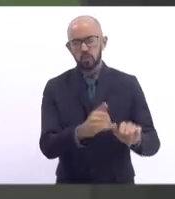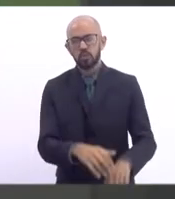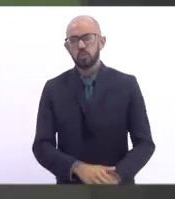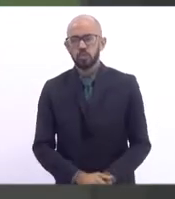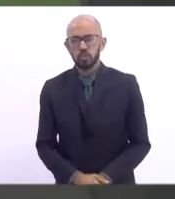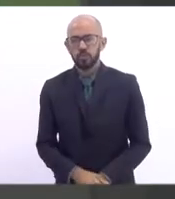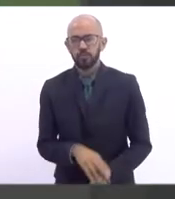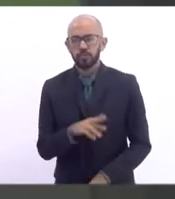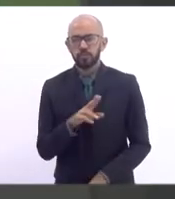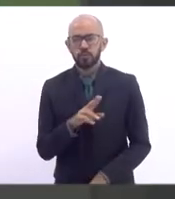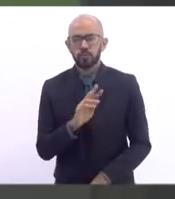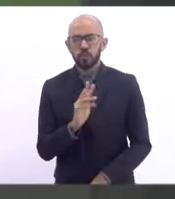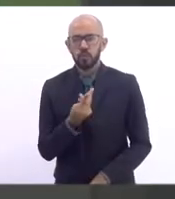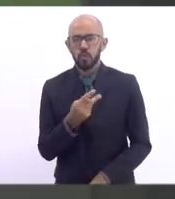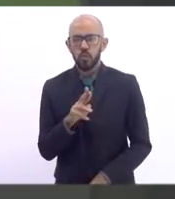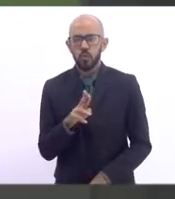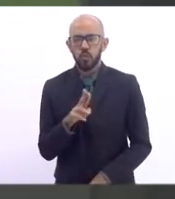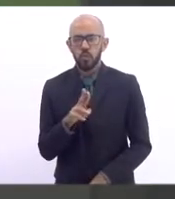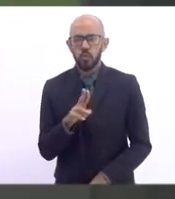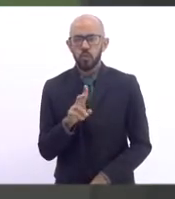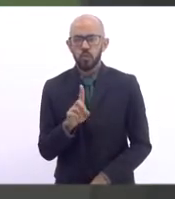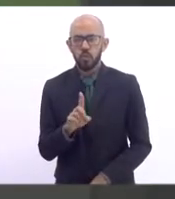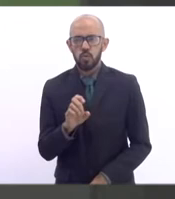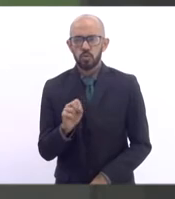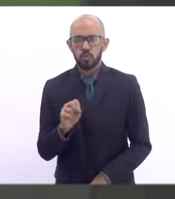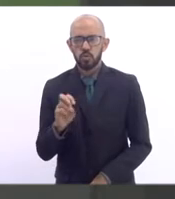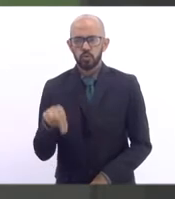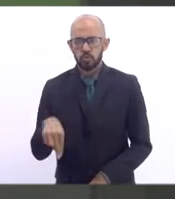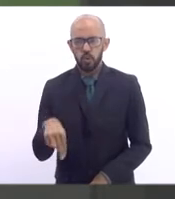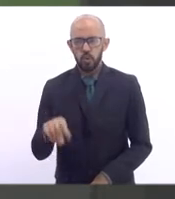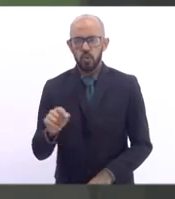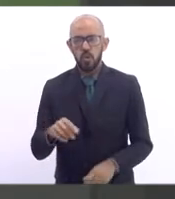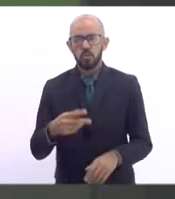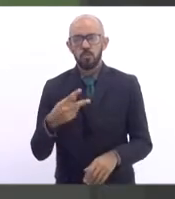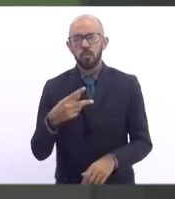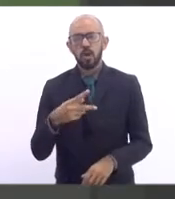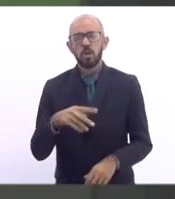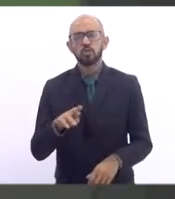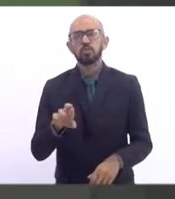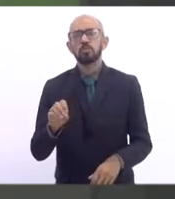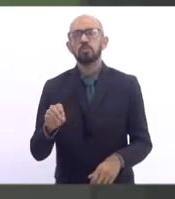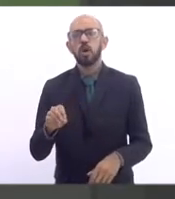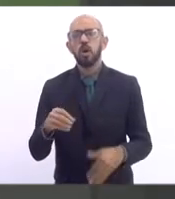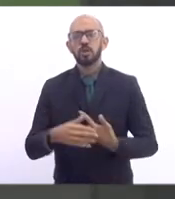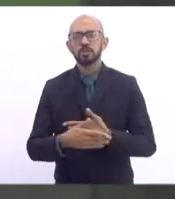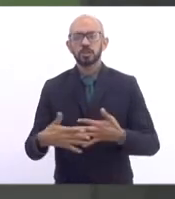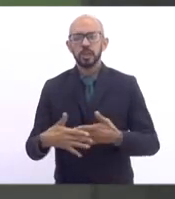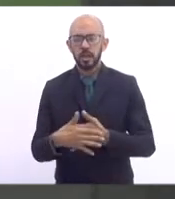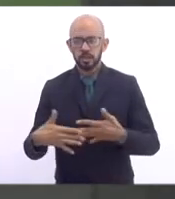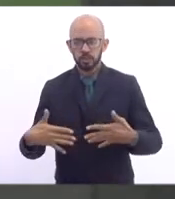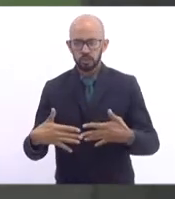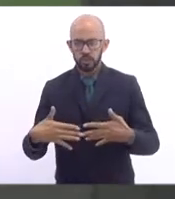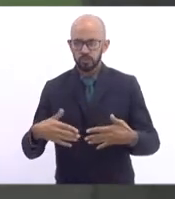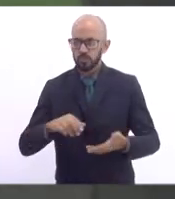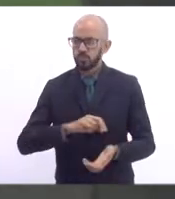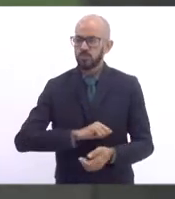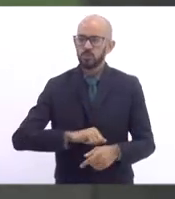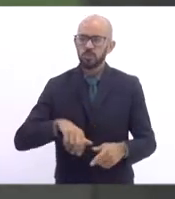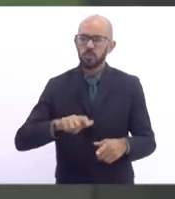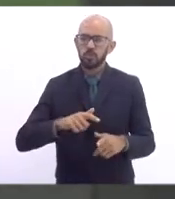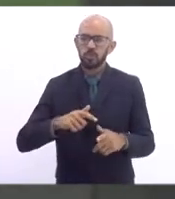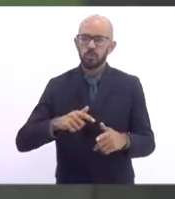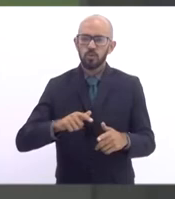Hudson Braga no caso do pro cidade pela aplicação de recursos do pra cidade tem finalidade de festas